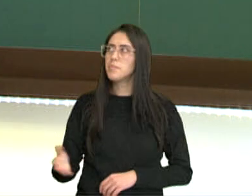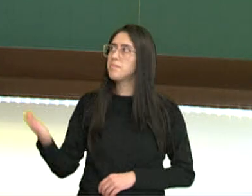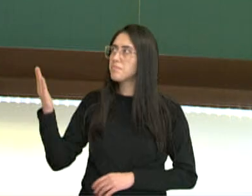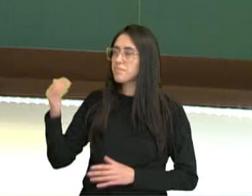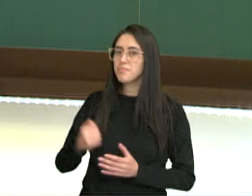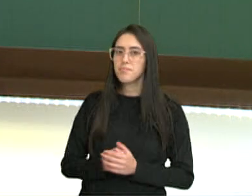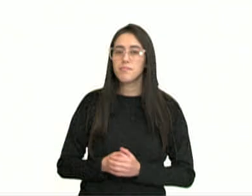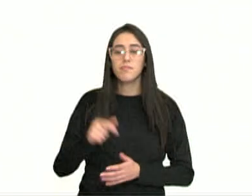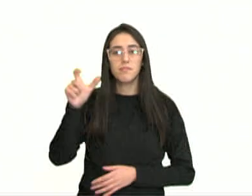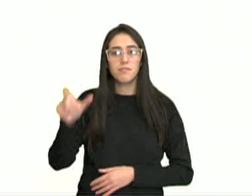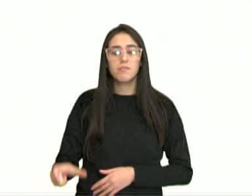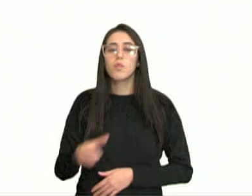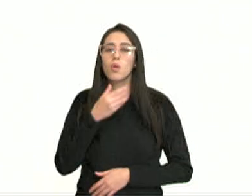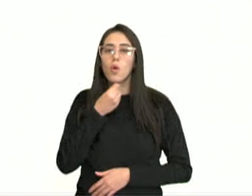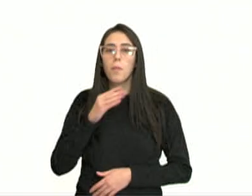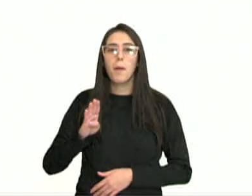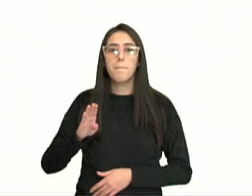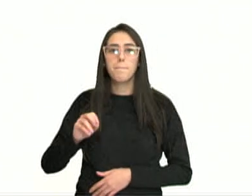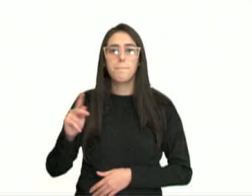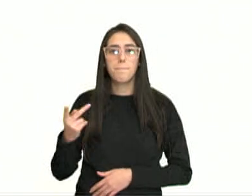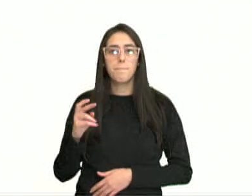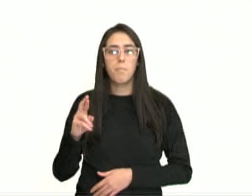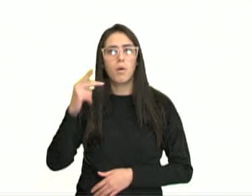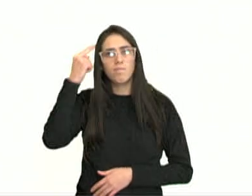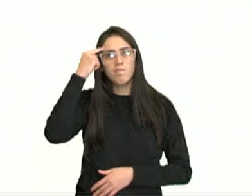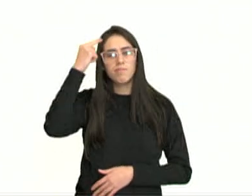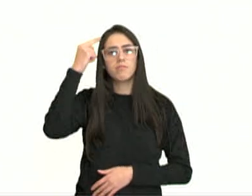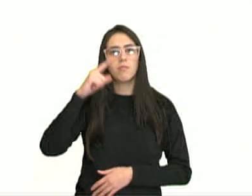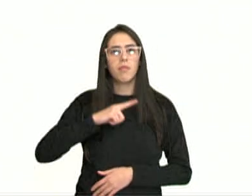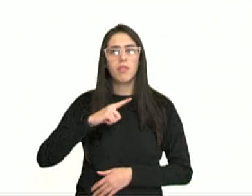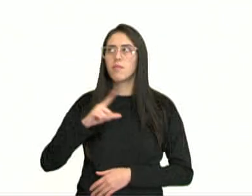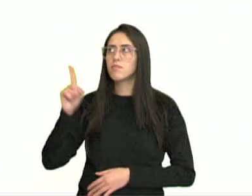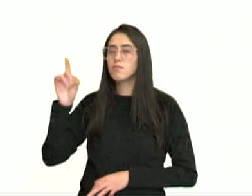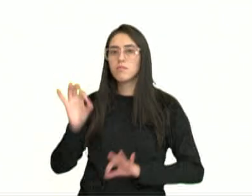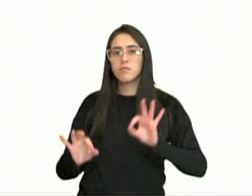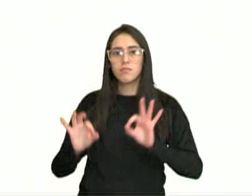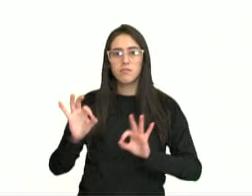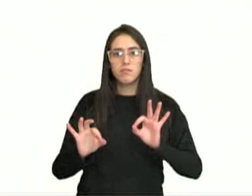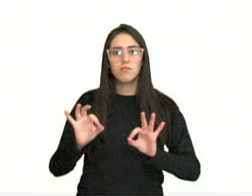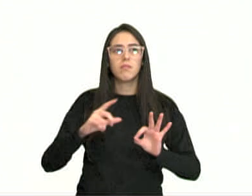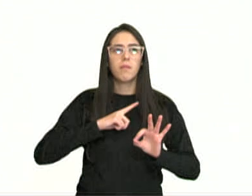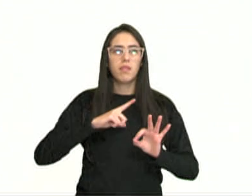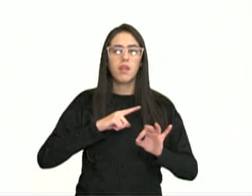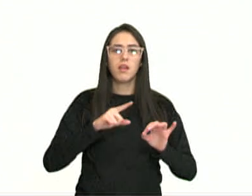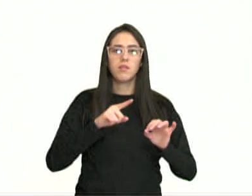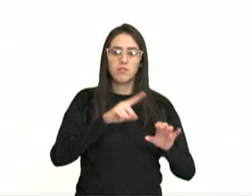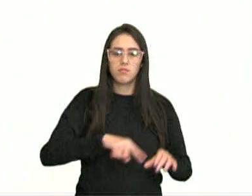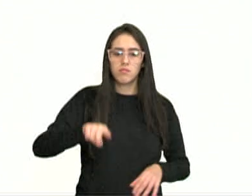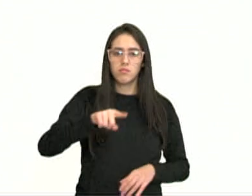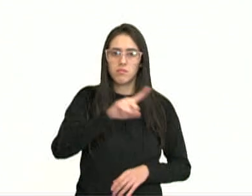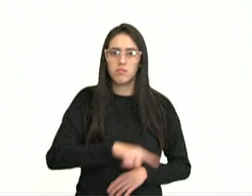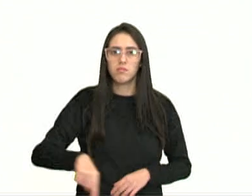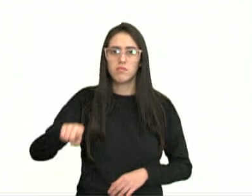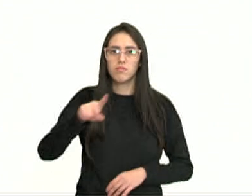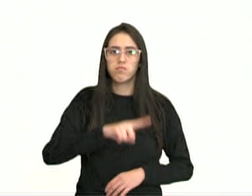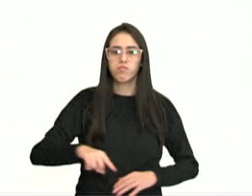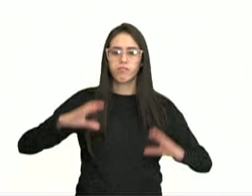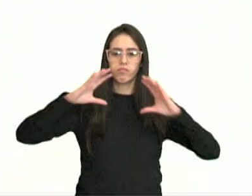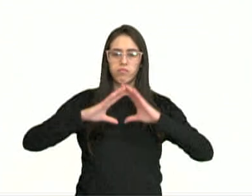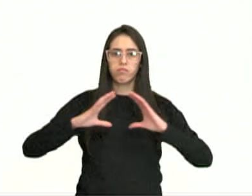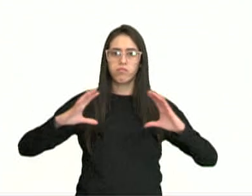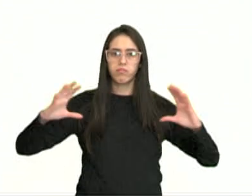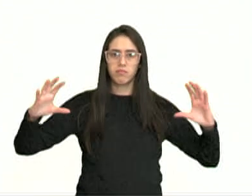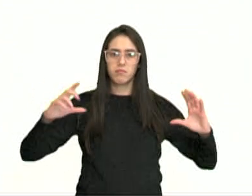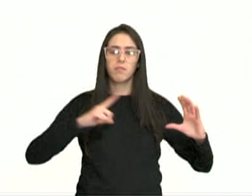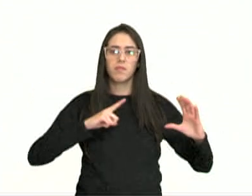por Niels Bohr sugeriu a organização da eletrosfera em órbitas. Segundo Bohr, os elétrons estão organizados em